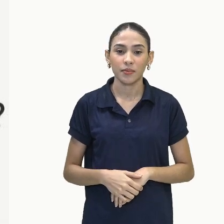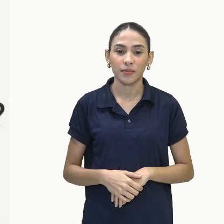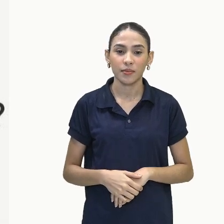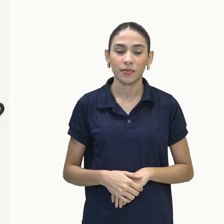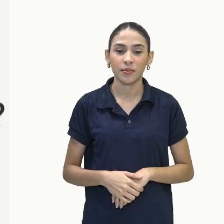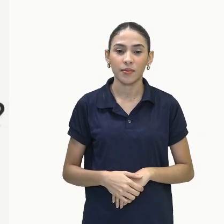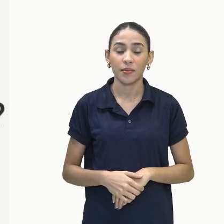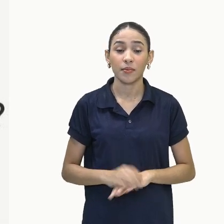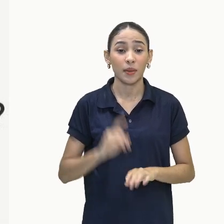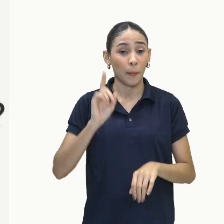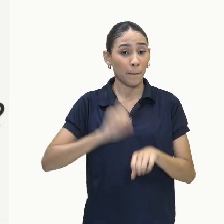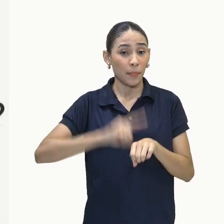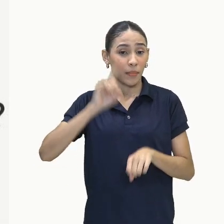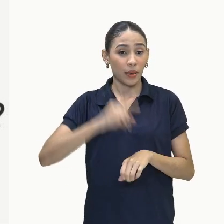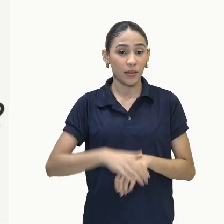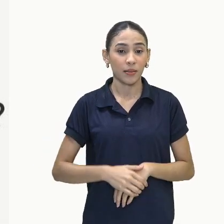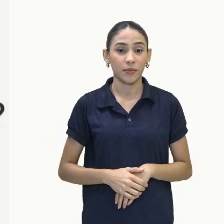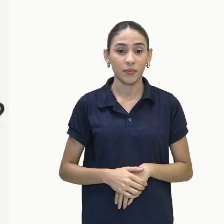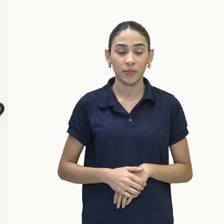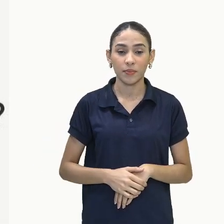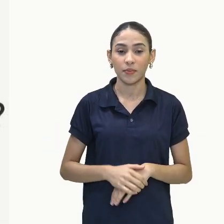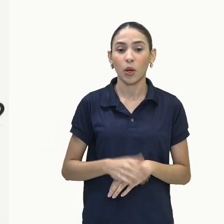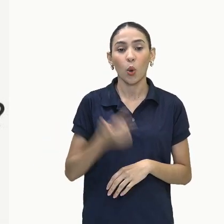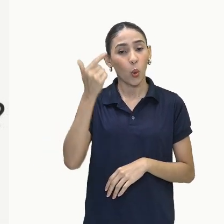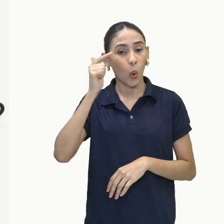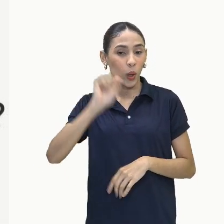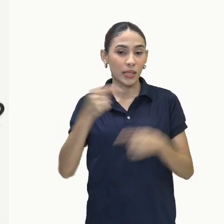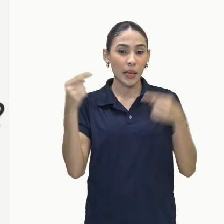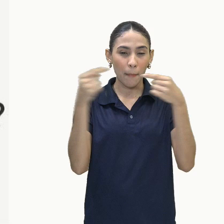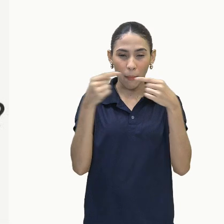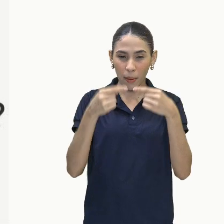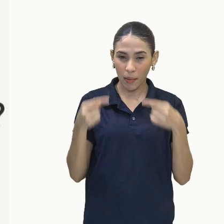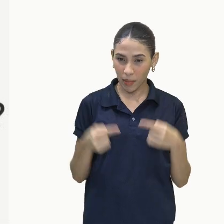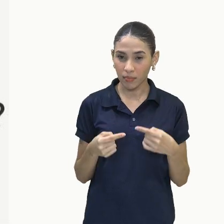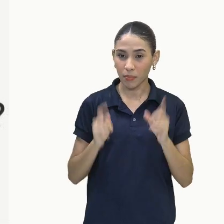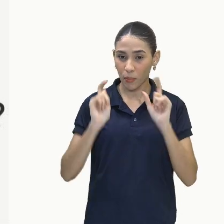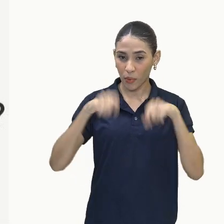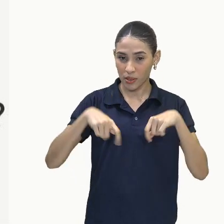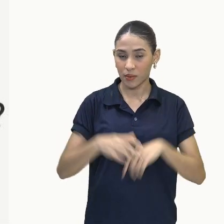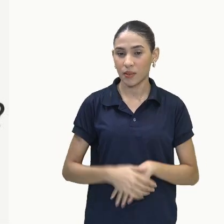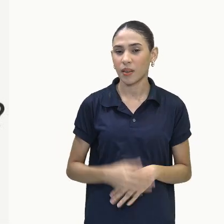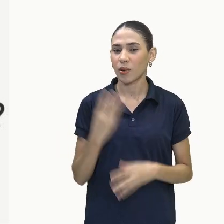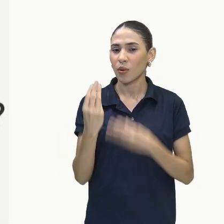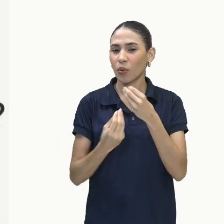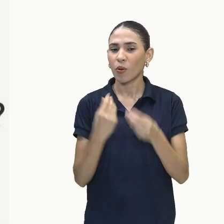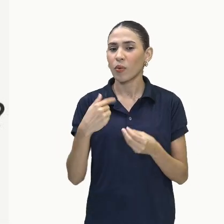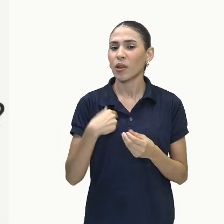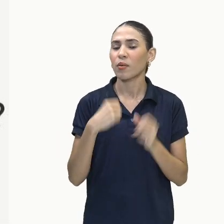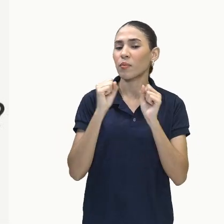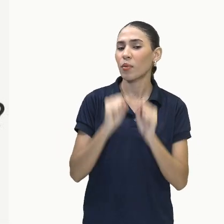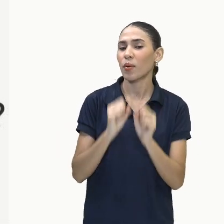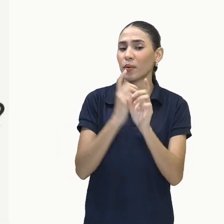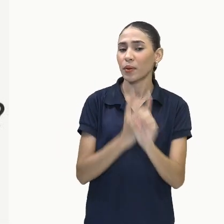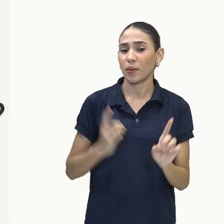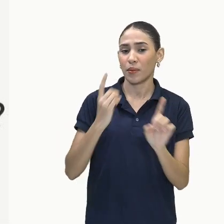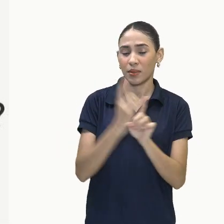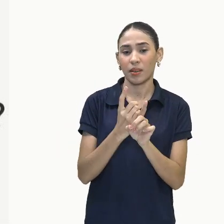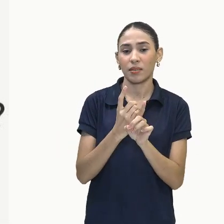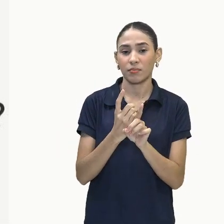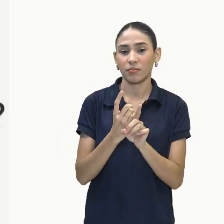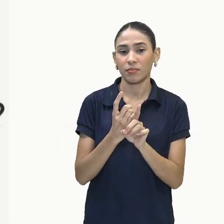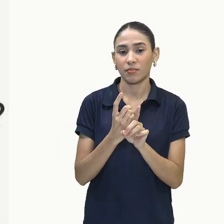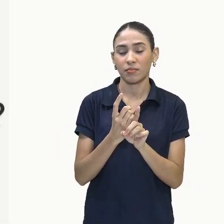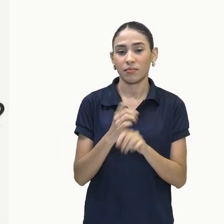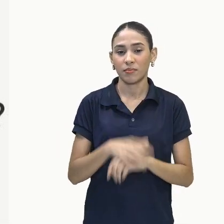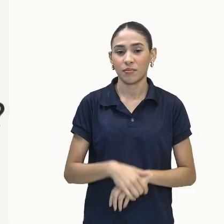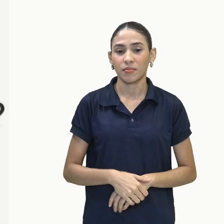Eu tenho que, primeiro, determinar todas as combinações possíveis. Então, como que eu vou poder determinar todas as combinações